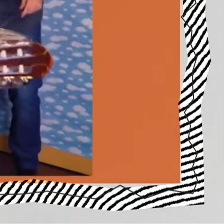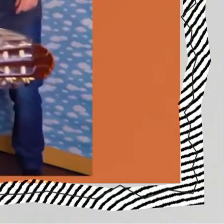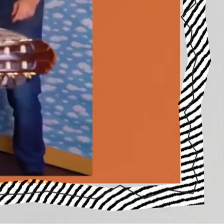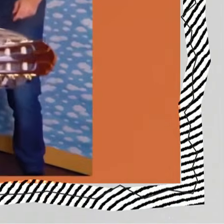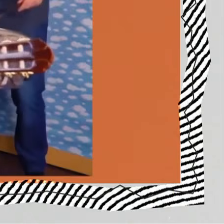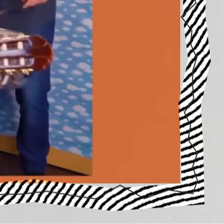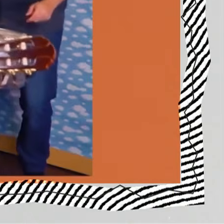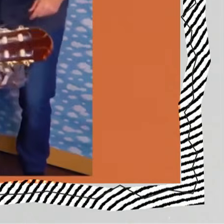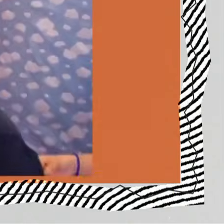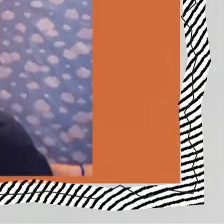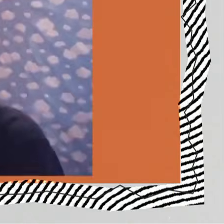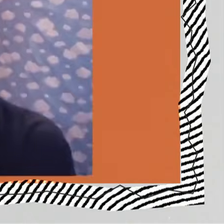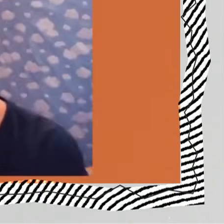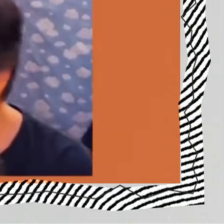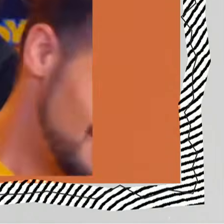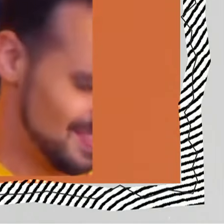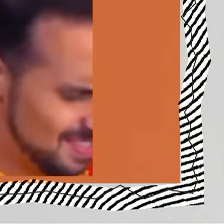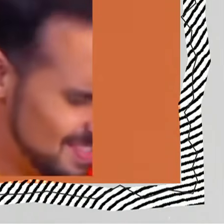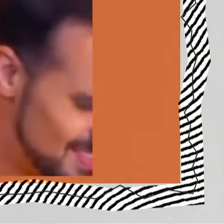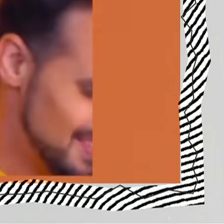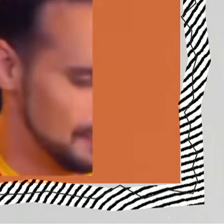Amigo, estou aqui.